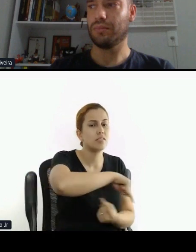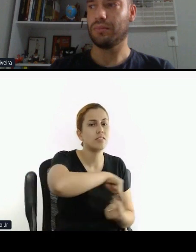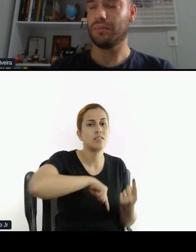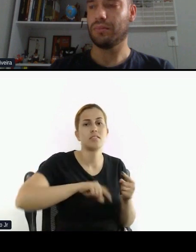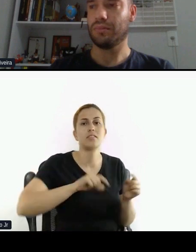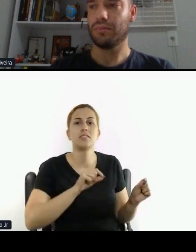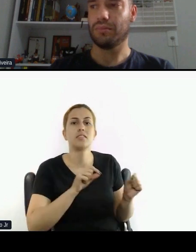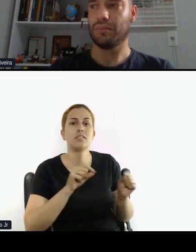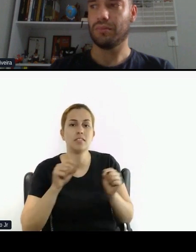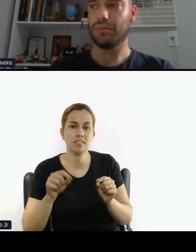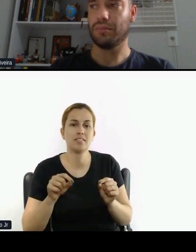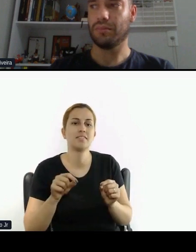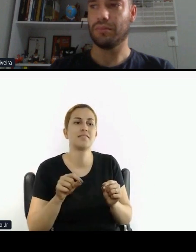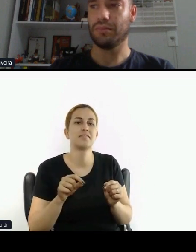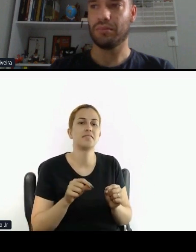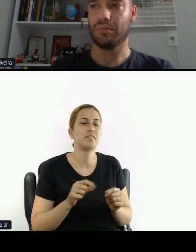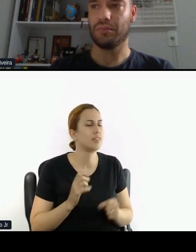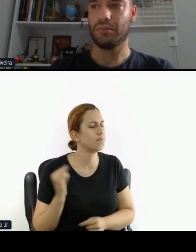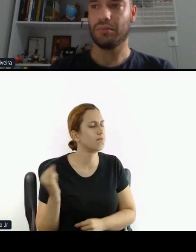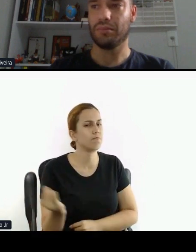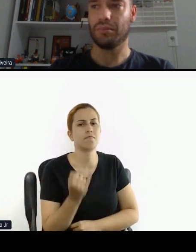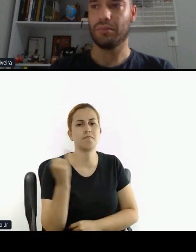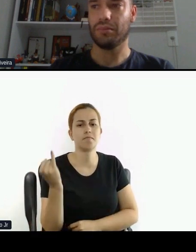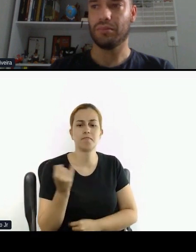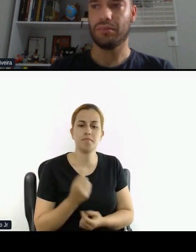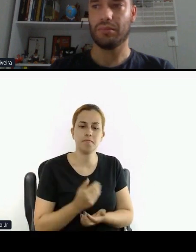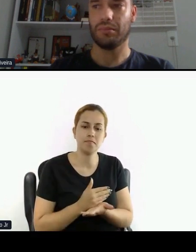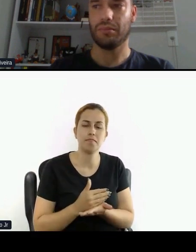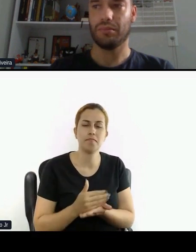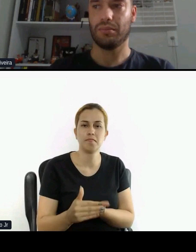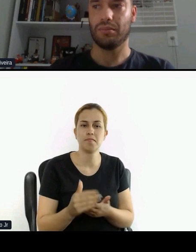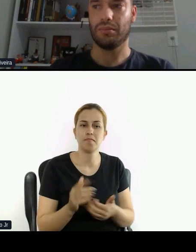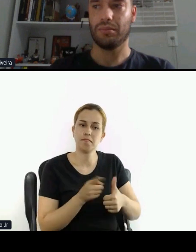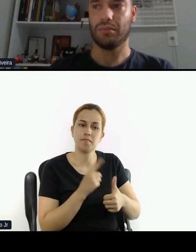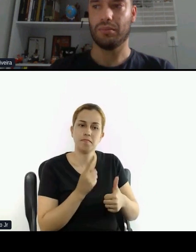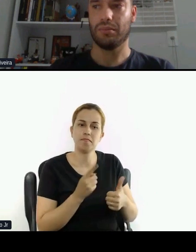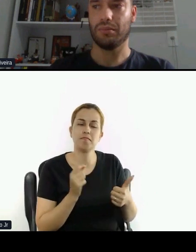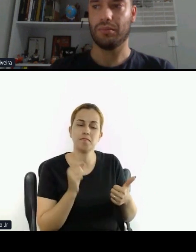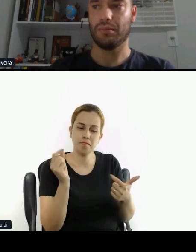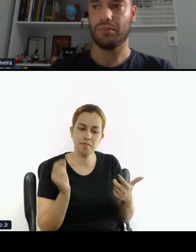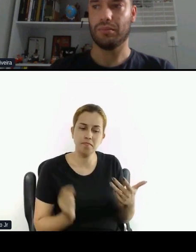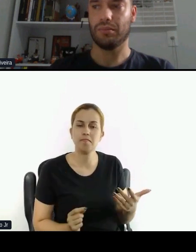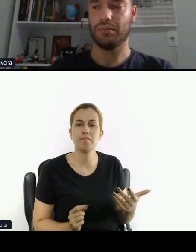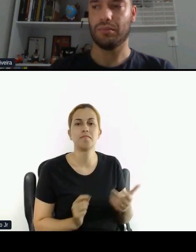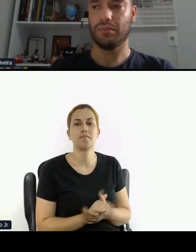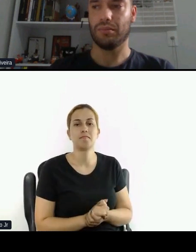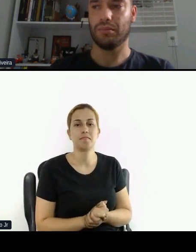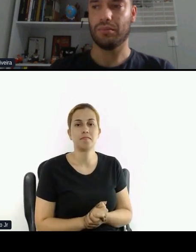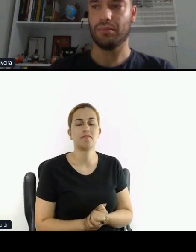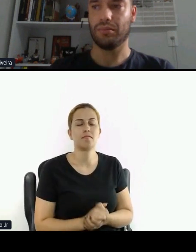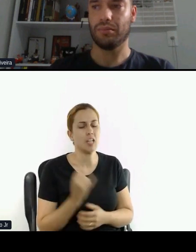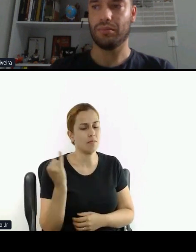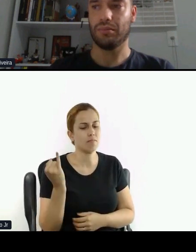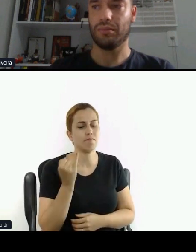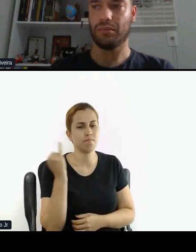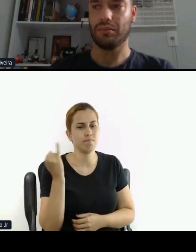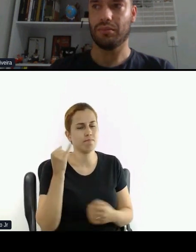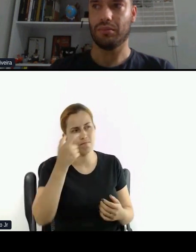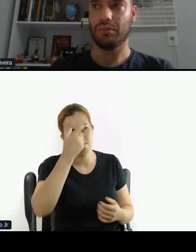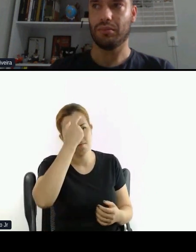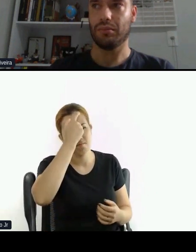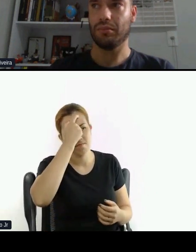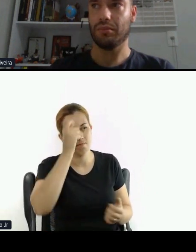assim, esse é um ponto importante também da gente começar, né, primeiro ponto, conscientizar as pessoas. Acho que esse é um ponto importante também quando a gente fala